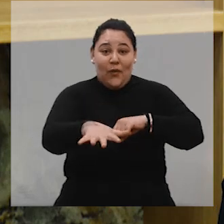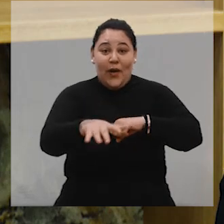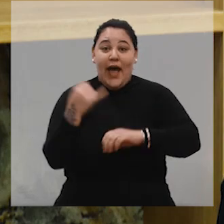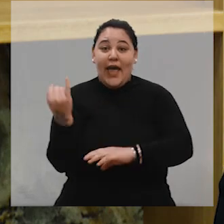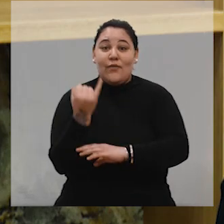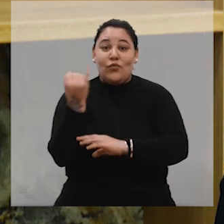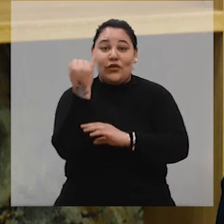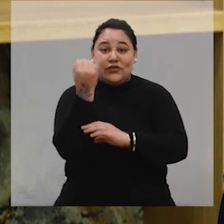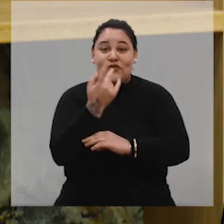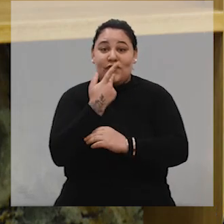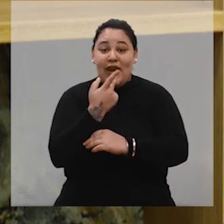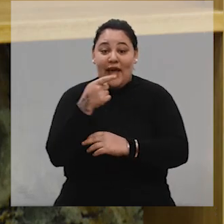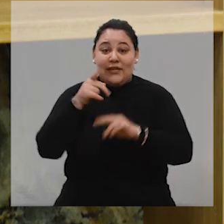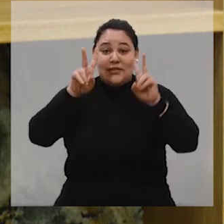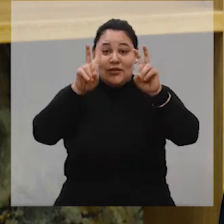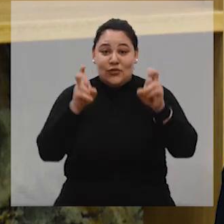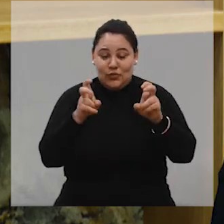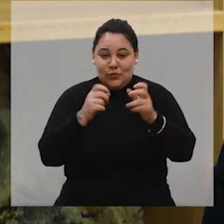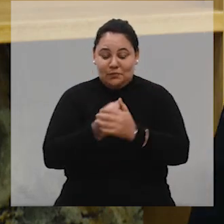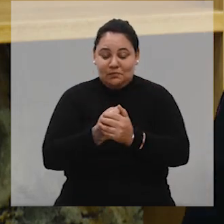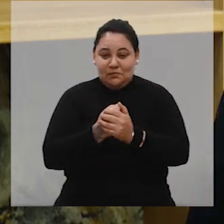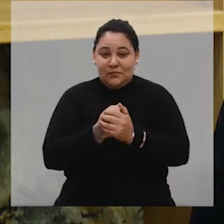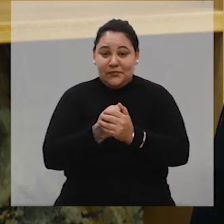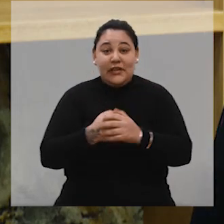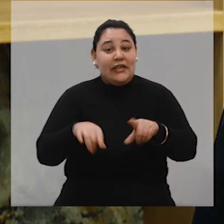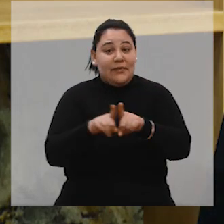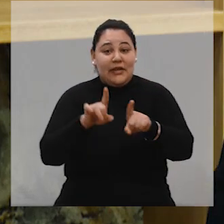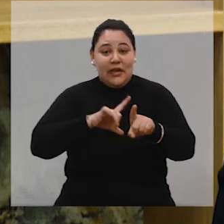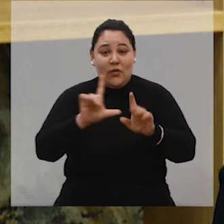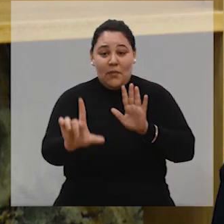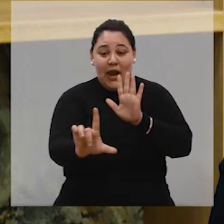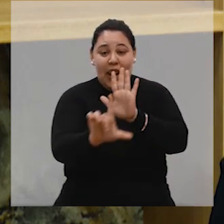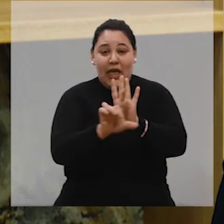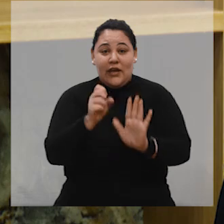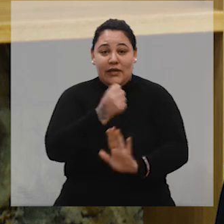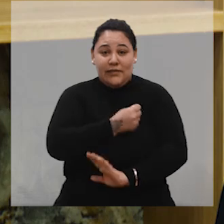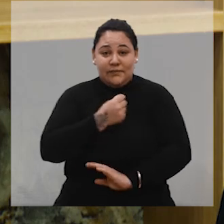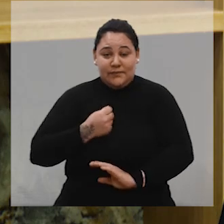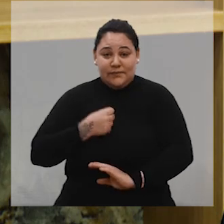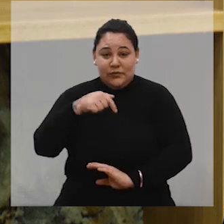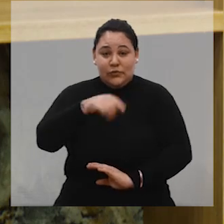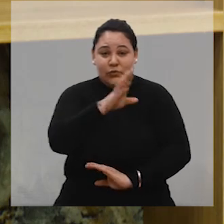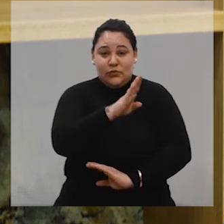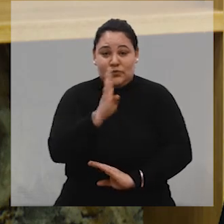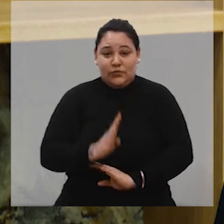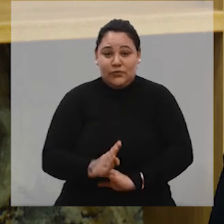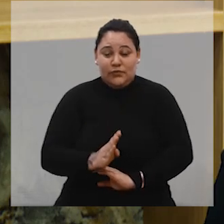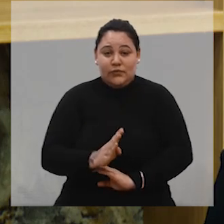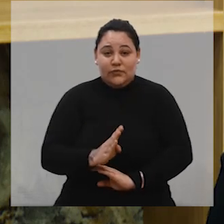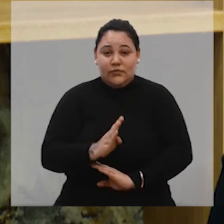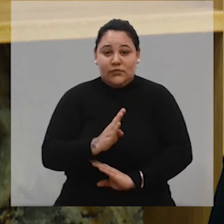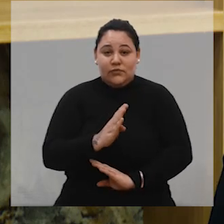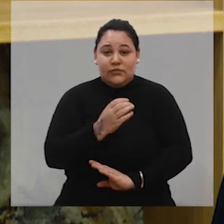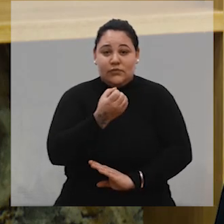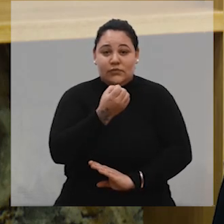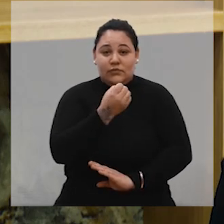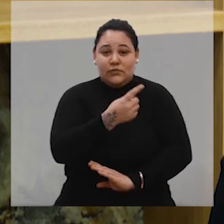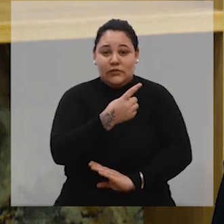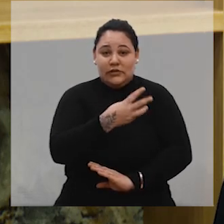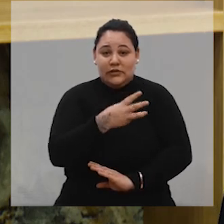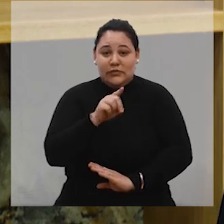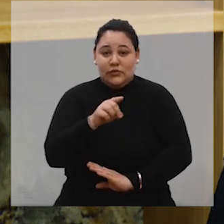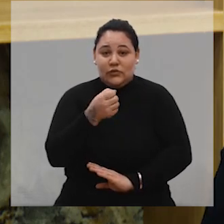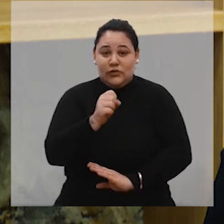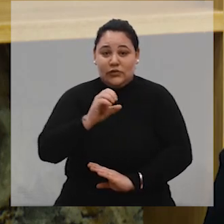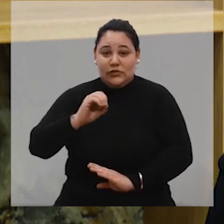assunto. Inclusive, uma lei foi instituída no Brasil, número 13.802 de 2019, que